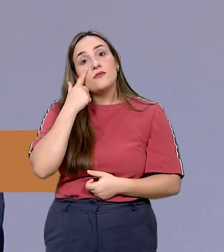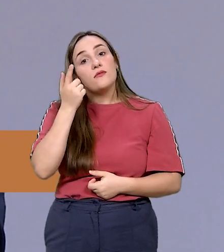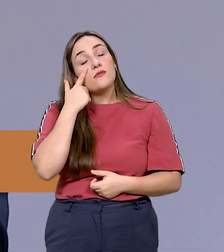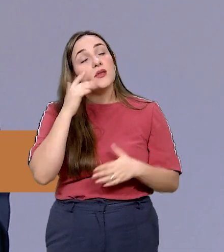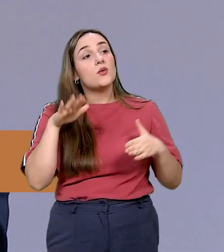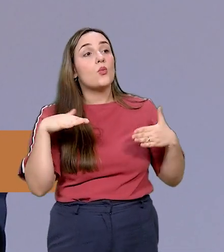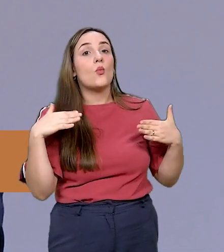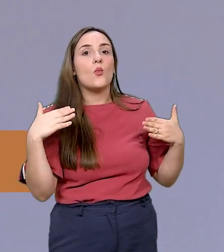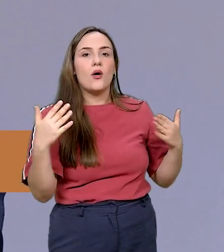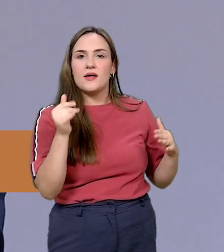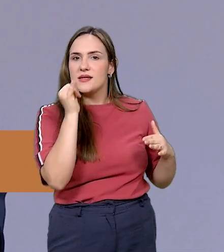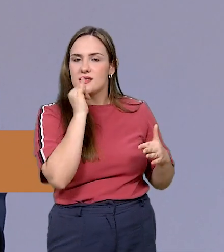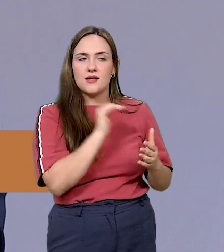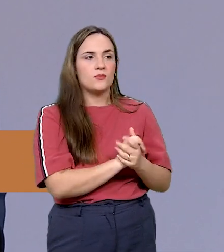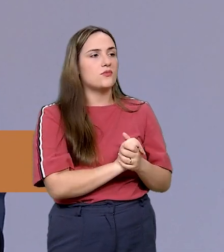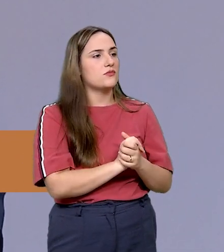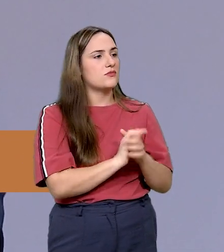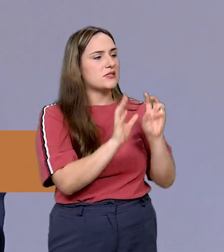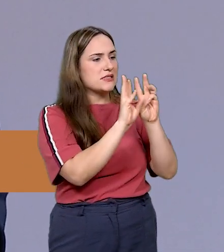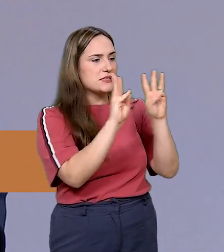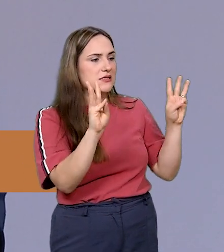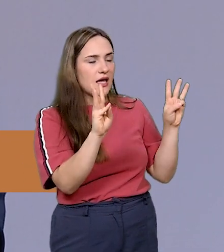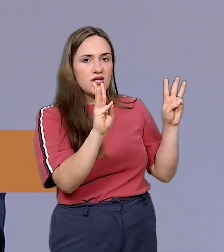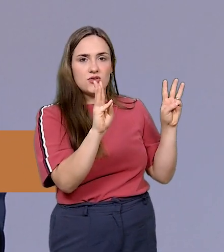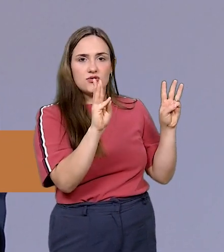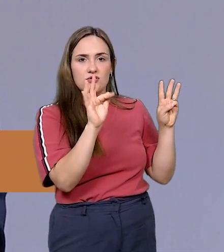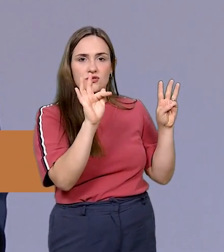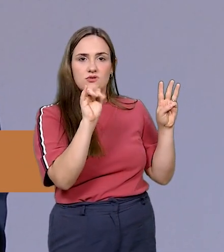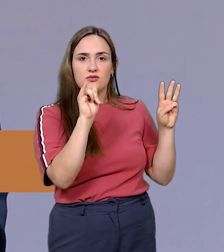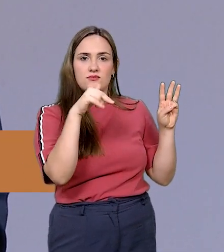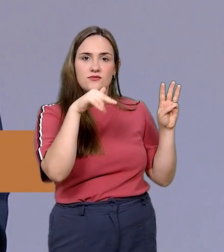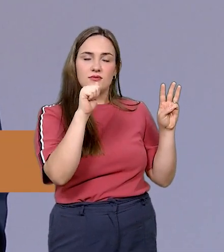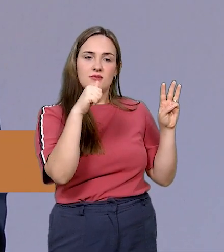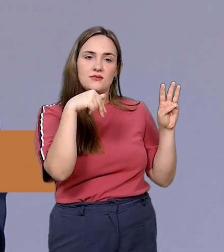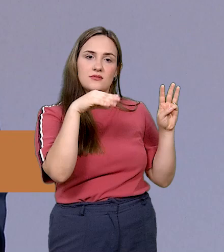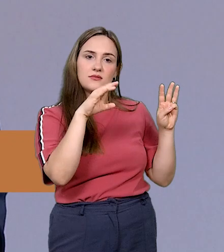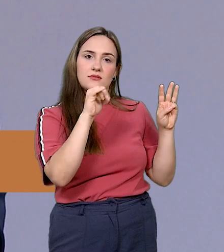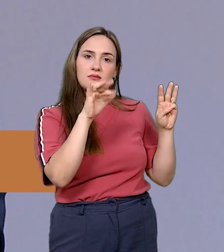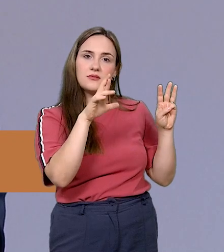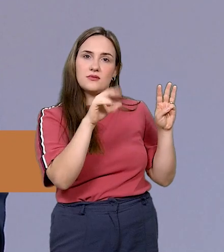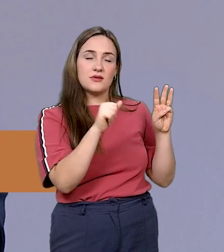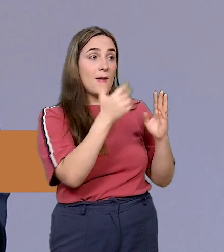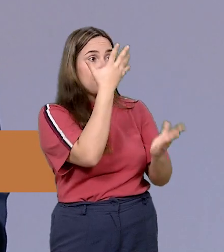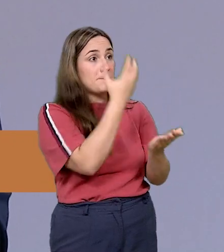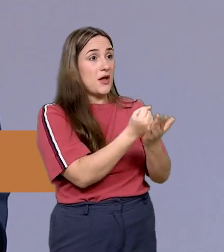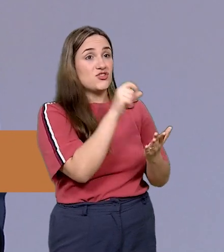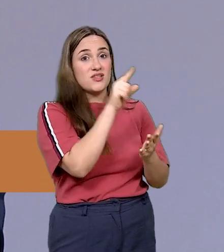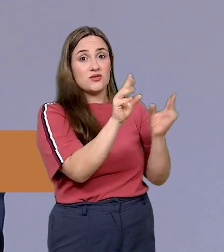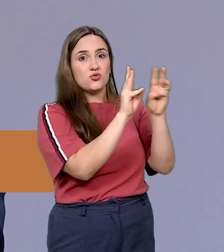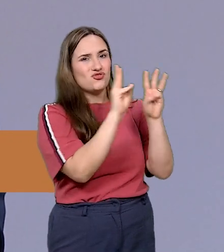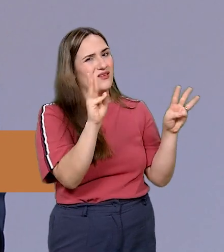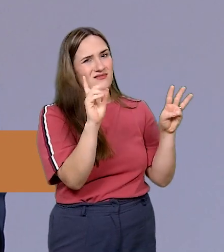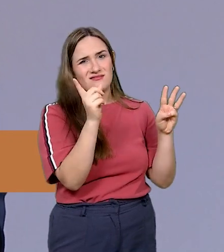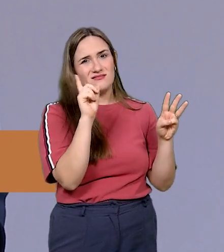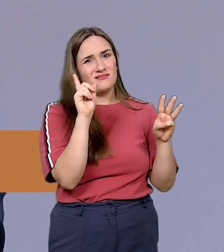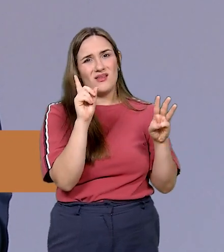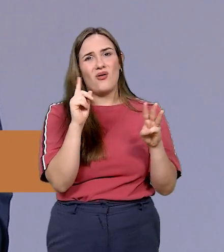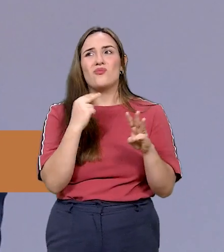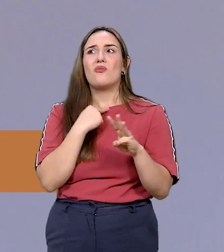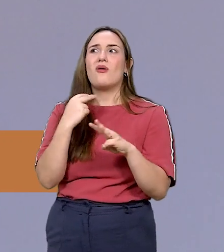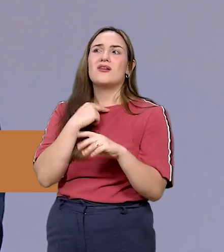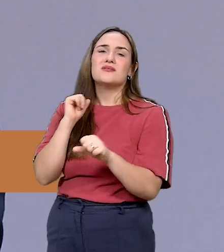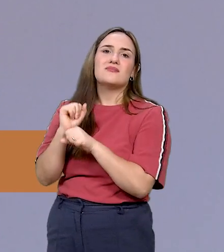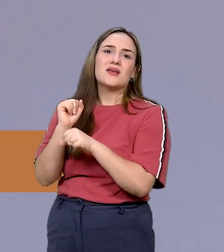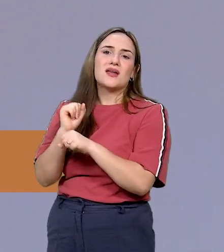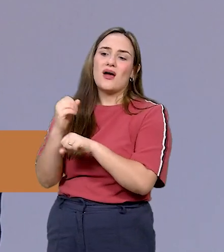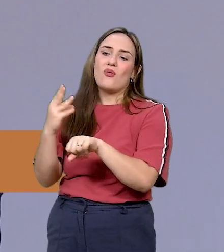meio oficial. Se é uma financeira, acessa o site da financeira, mas baixa o boleto direto do site da financeira. Não espere